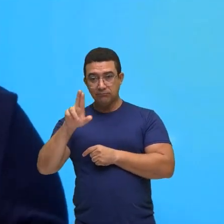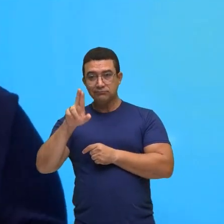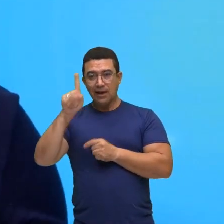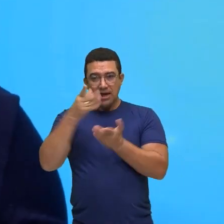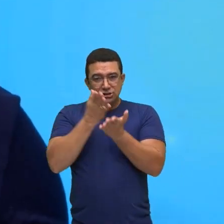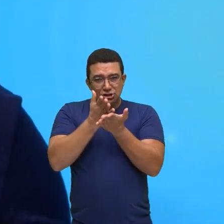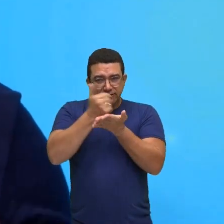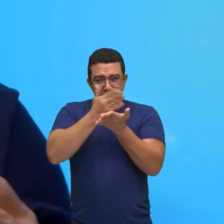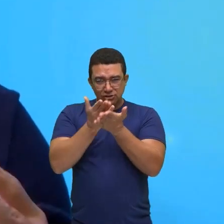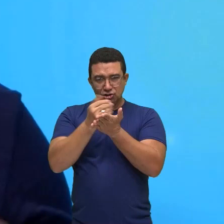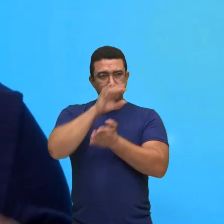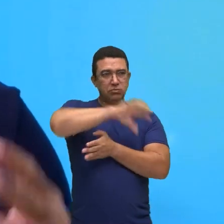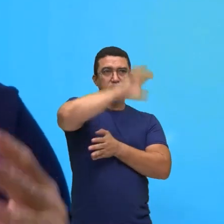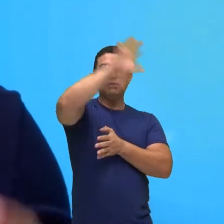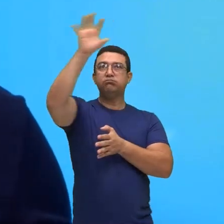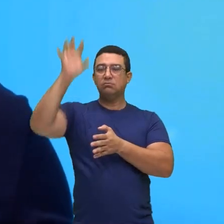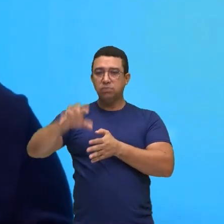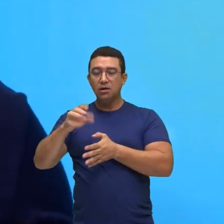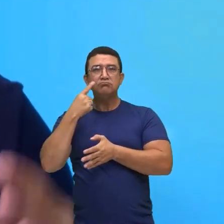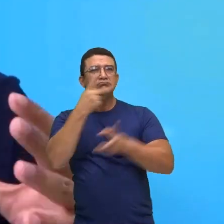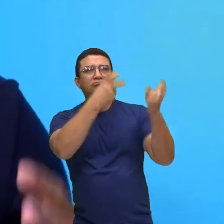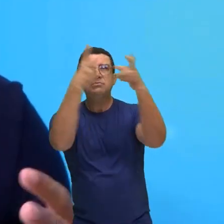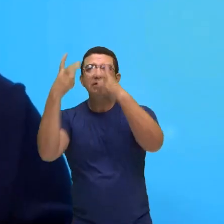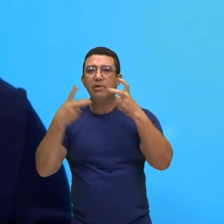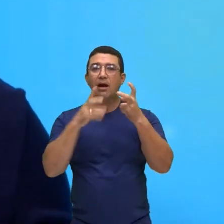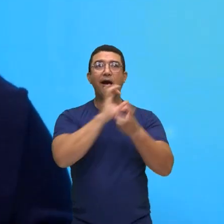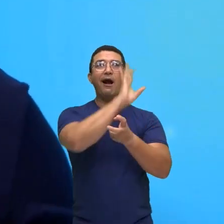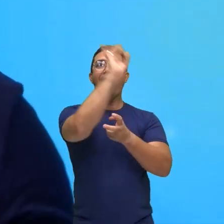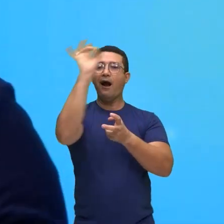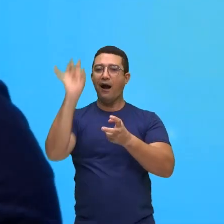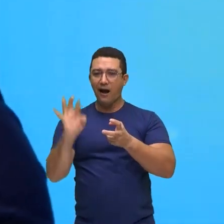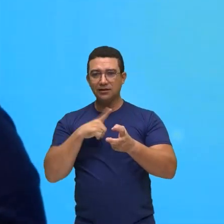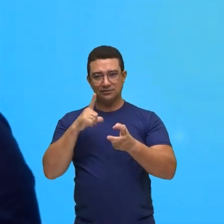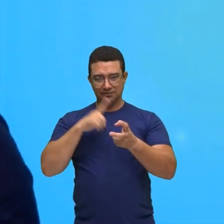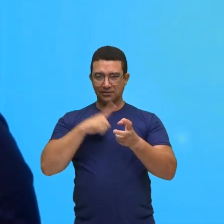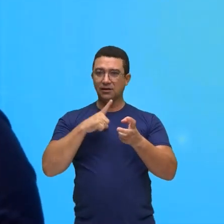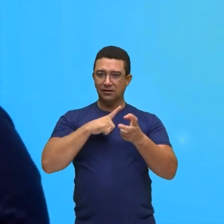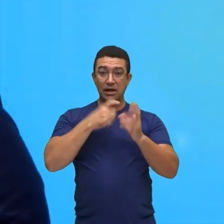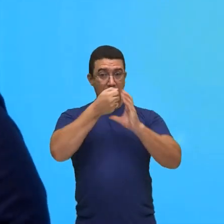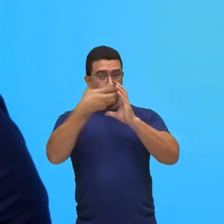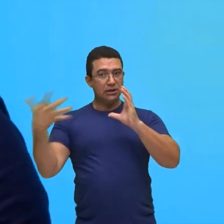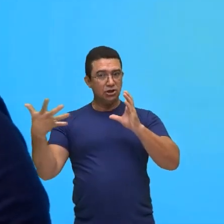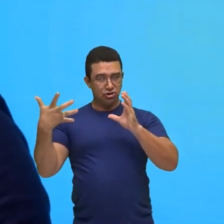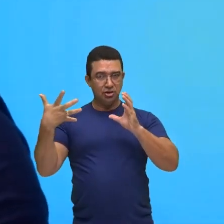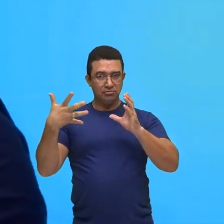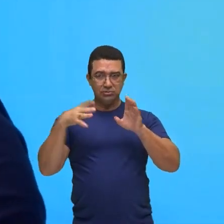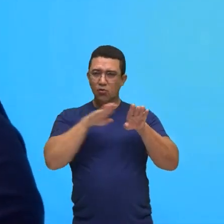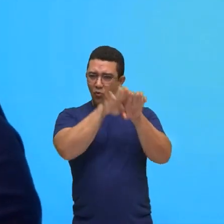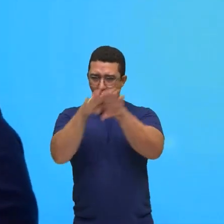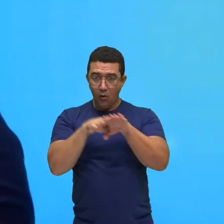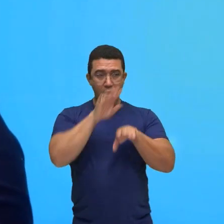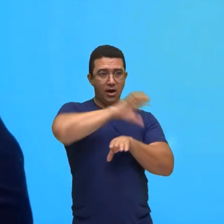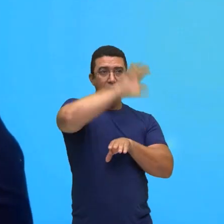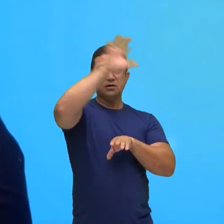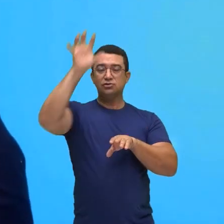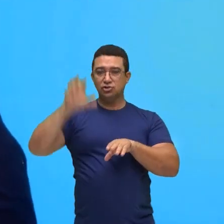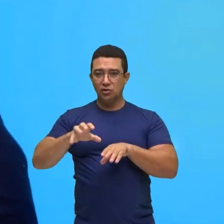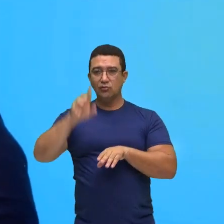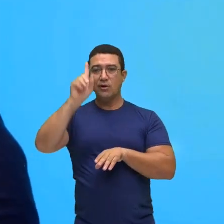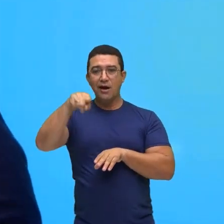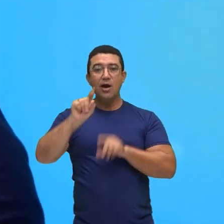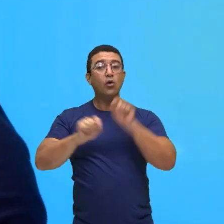e agrupar áreas com características semelhantes e assim criar as regiões. As regiões elas são definidas a partir